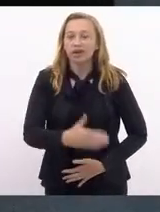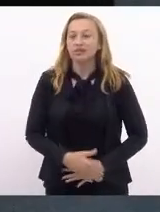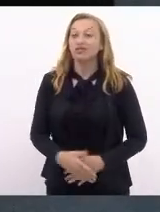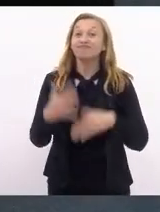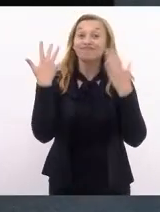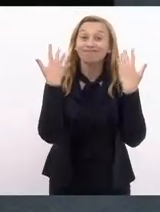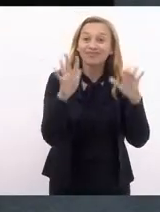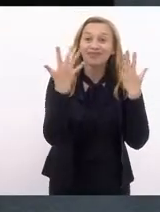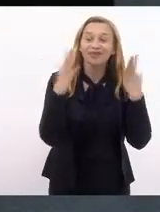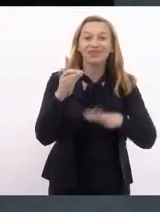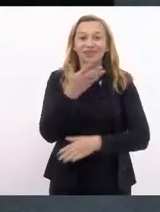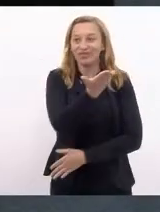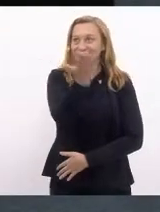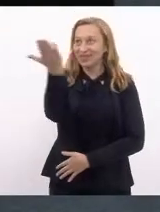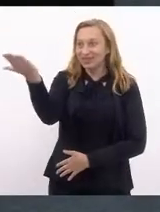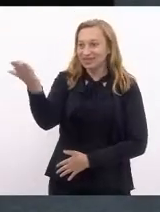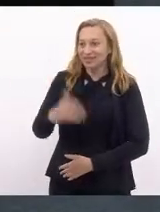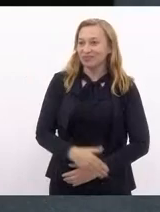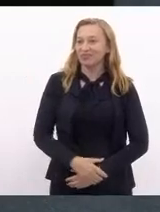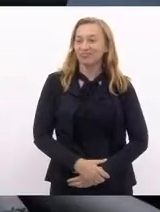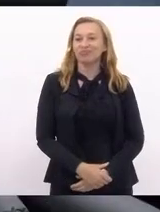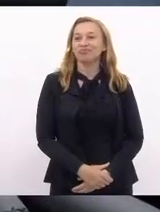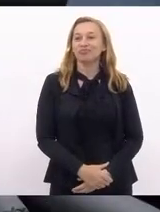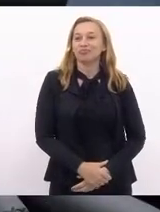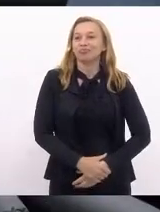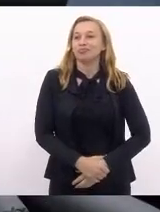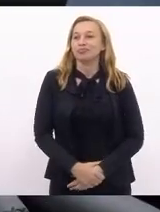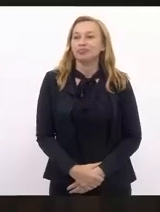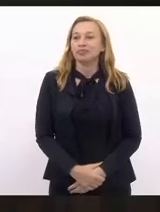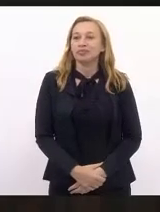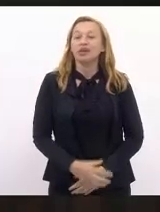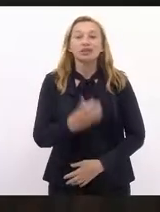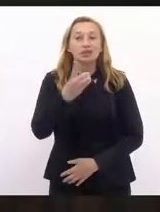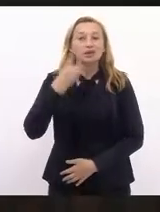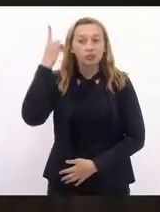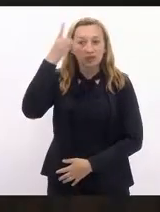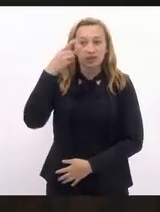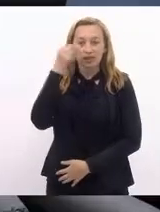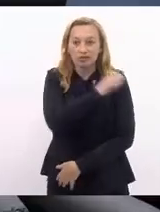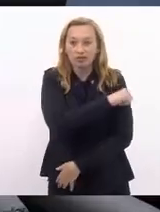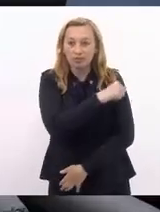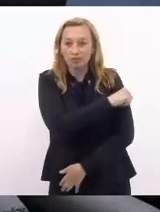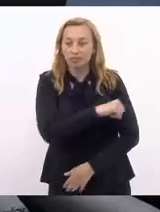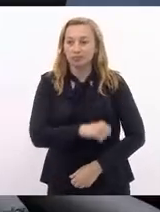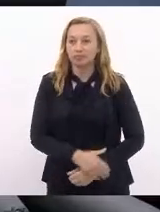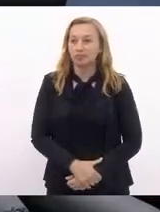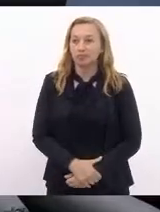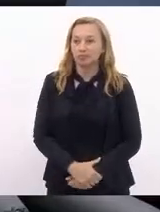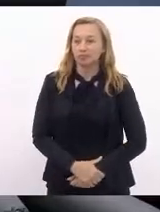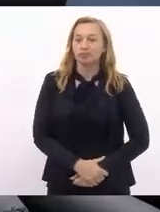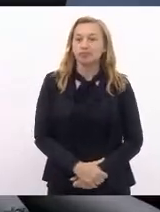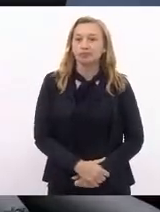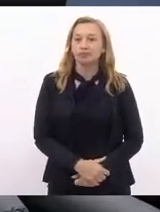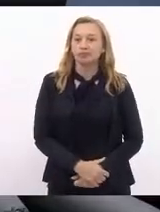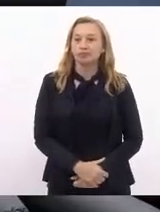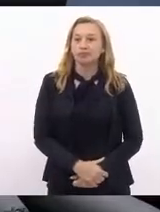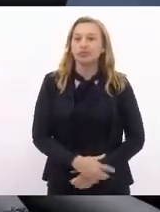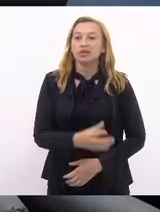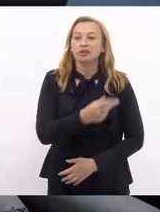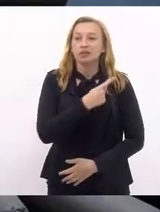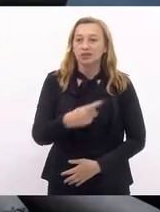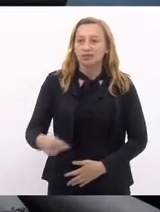e parabéns a vocês o deputado a enfermeira Rejane a o